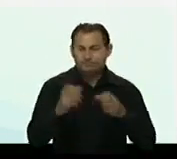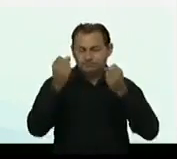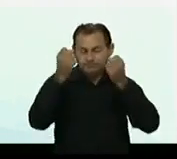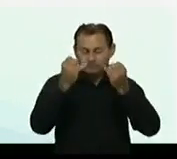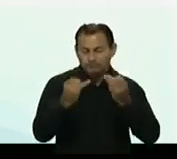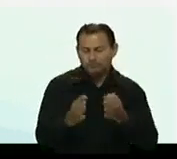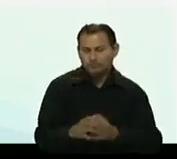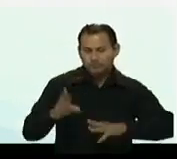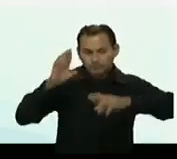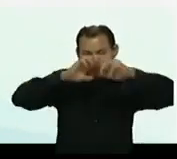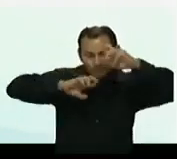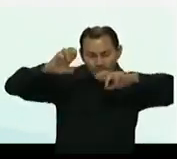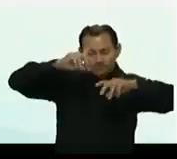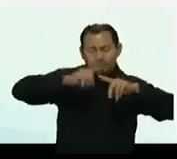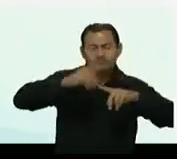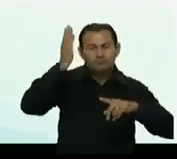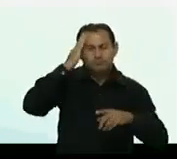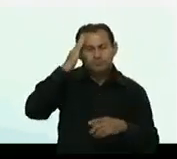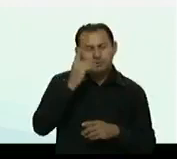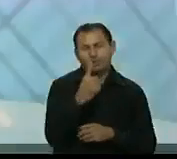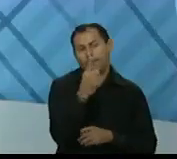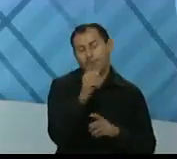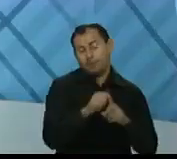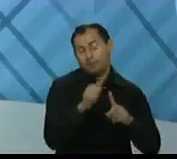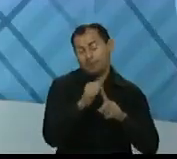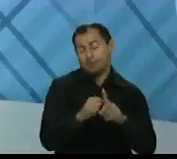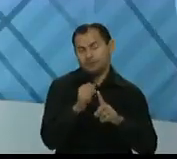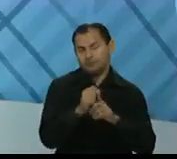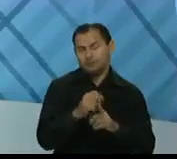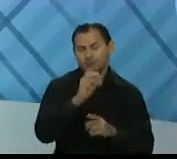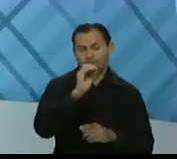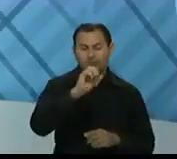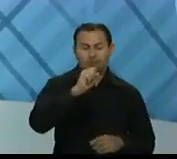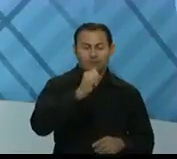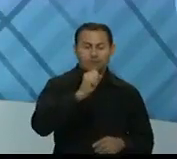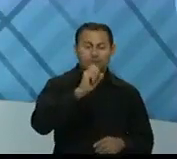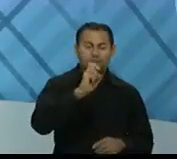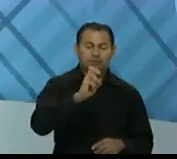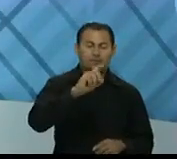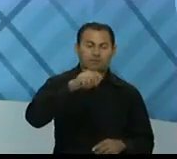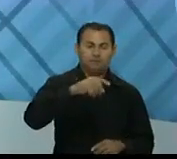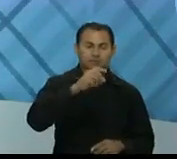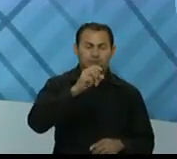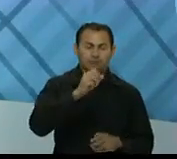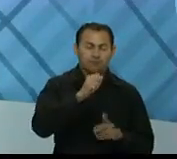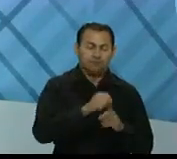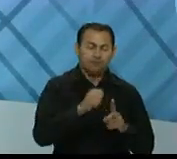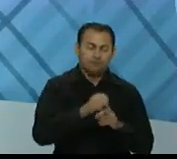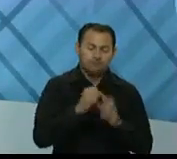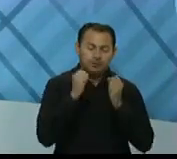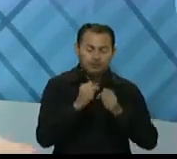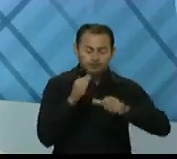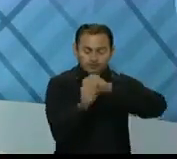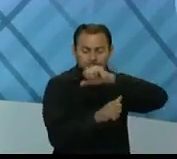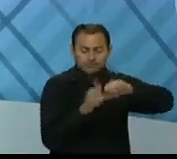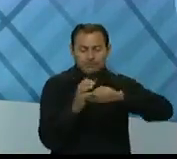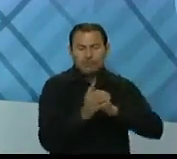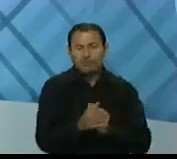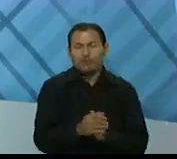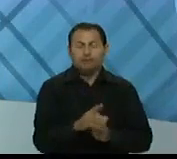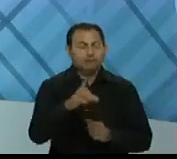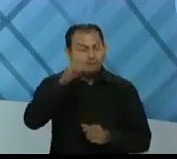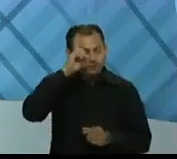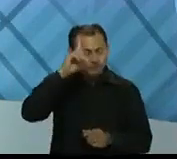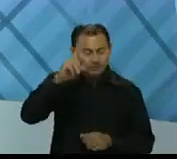trabalhar, analisar, porque a gente sabe que 31 meses, 0,85 meses. Esse 0,85 nós podemos transformar em